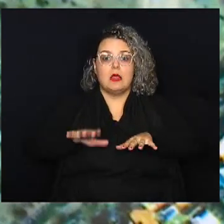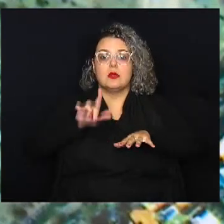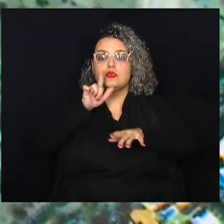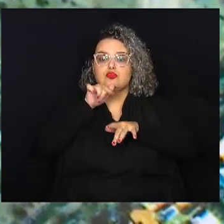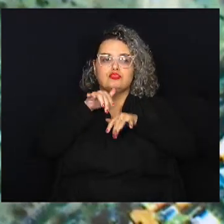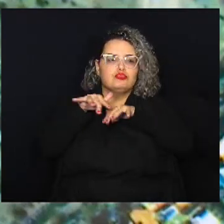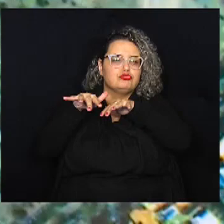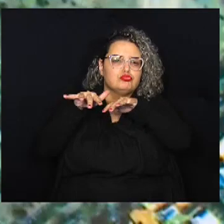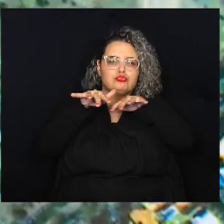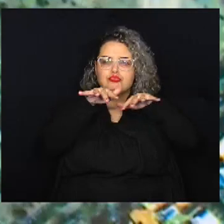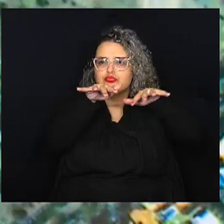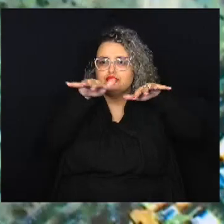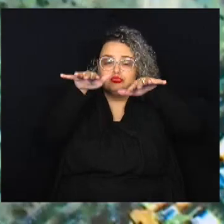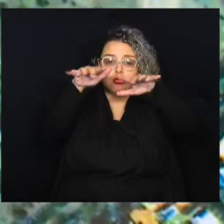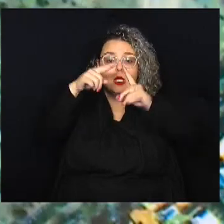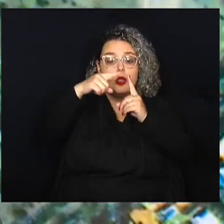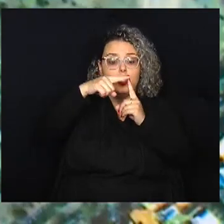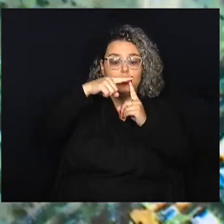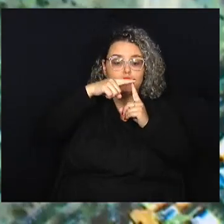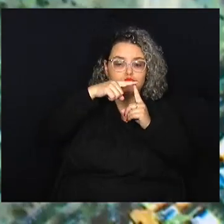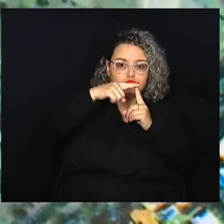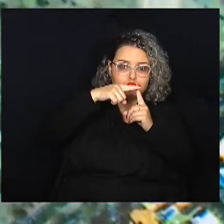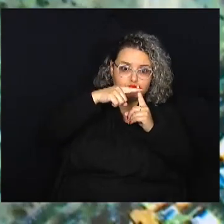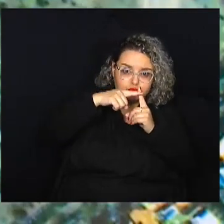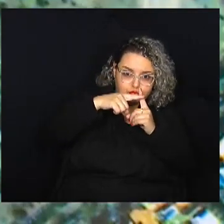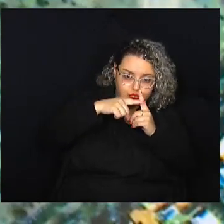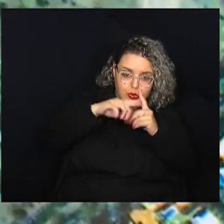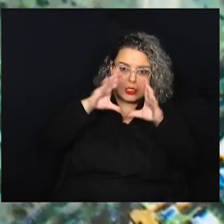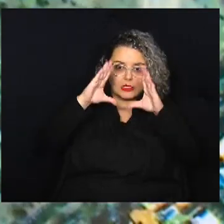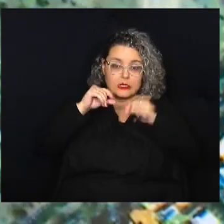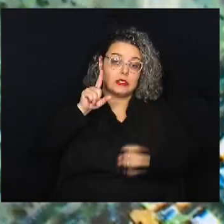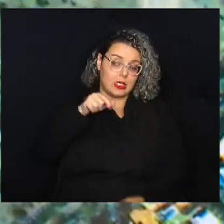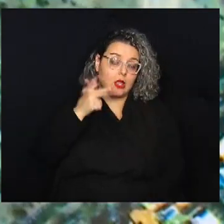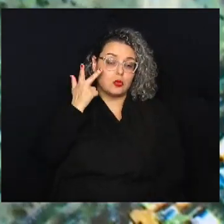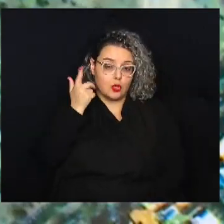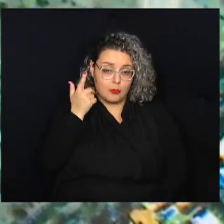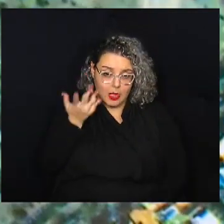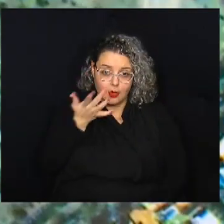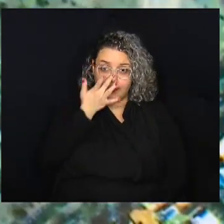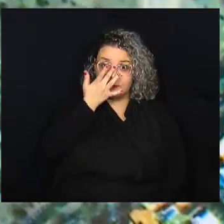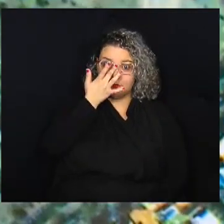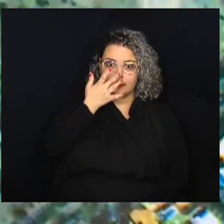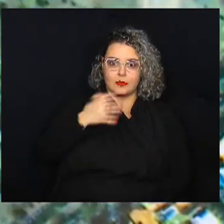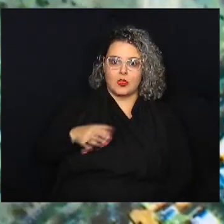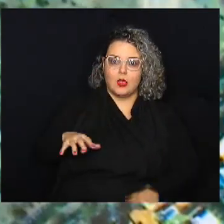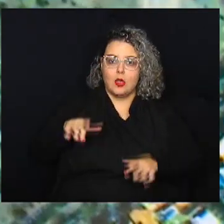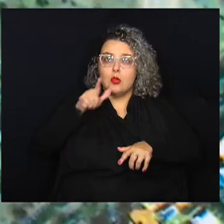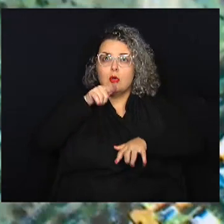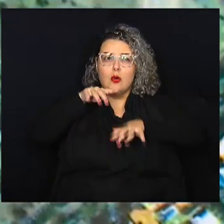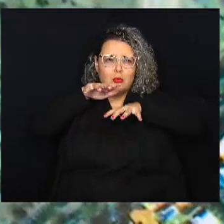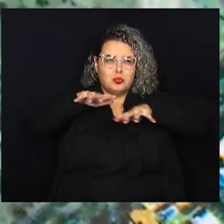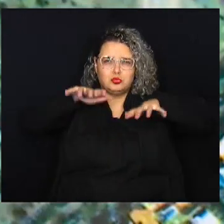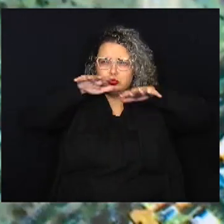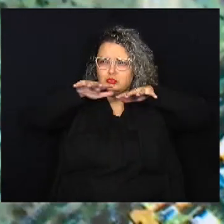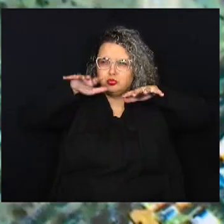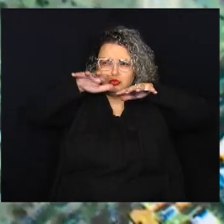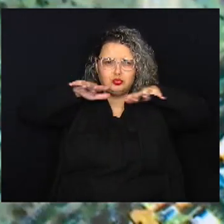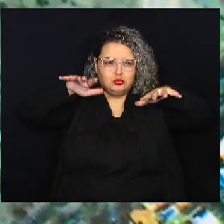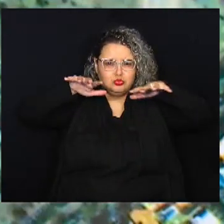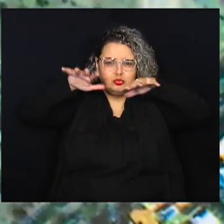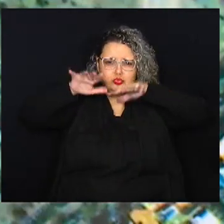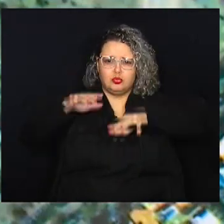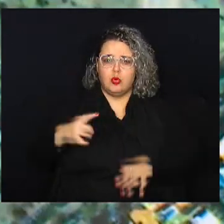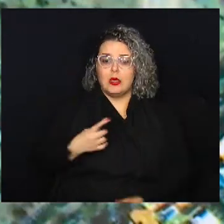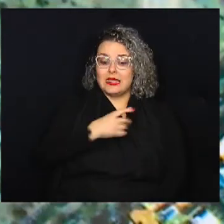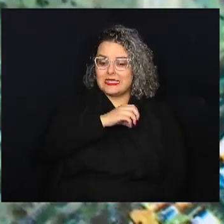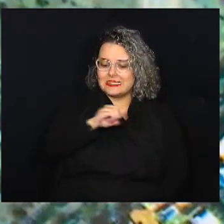no ar e a temperatura foi declinando ao longo da noite, o que é normal. Então, esse excesso de umidade, muita umidade mesmo, beirando